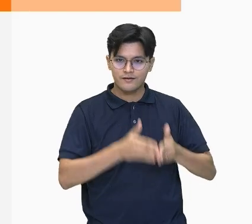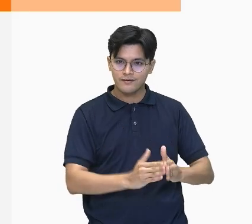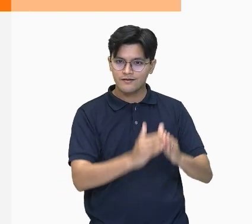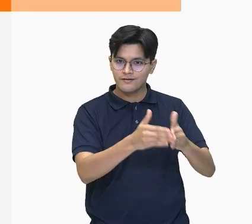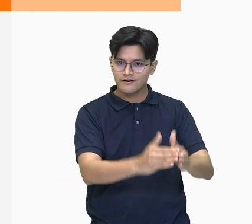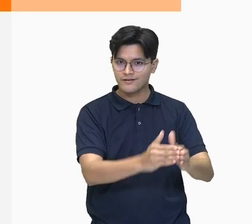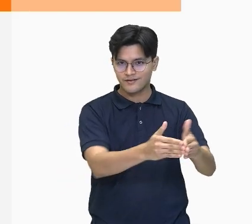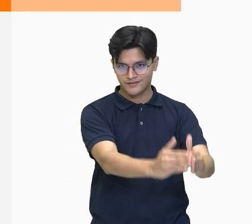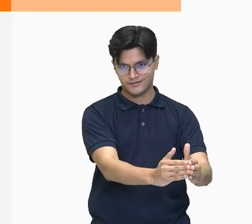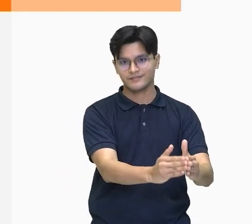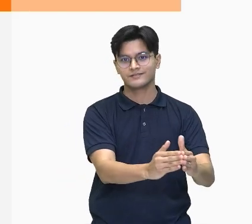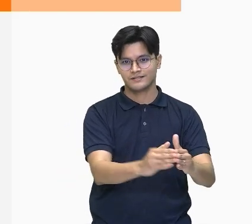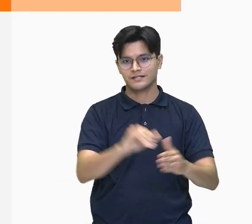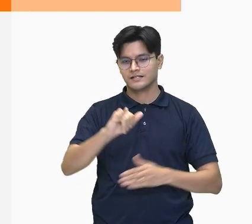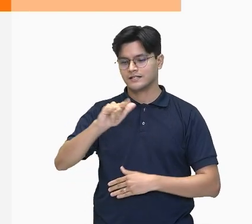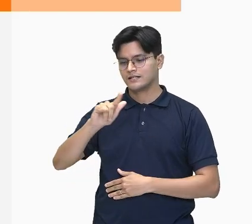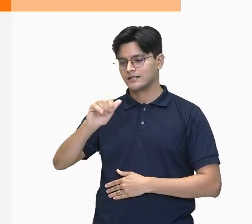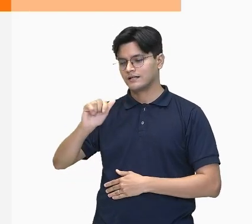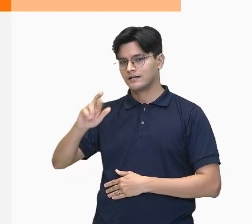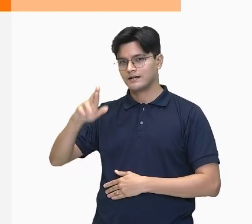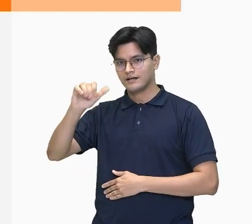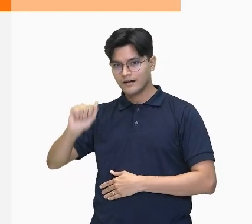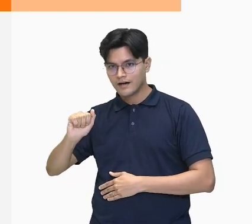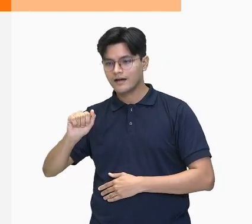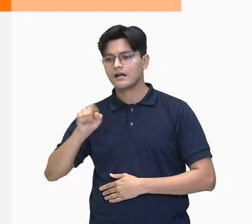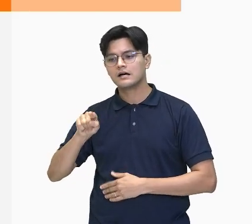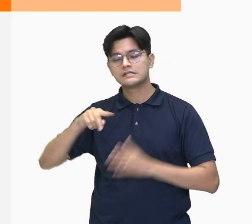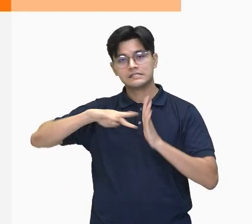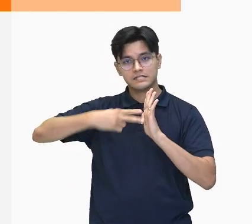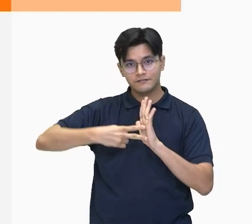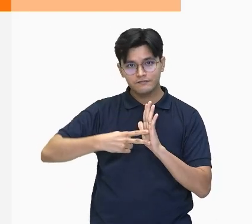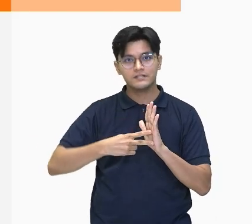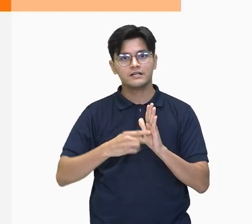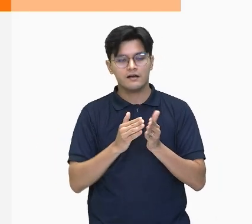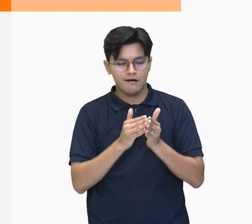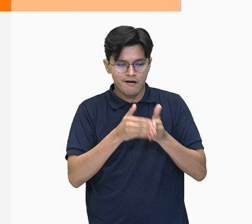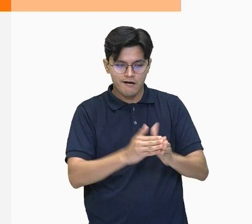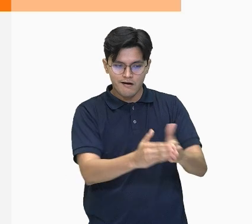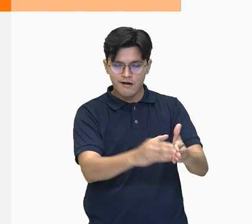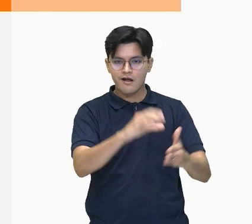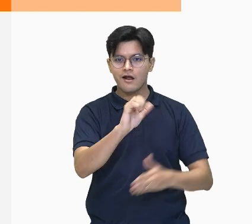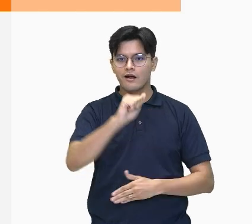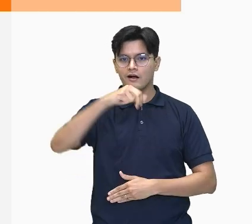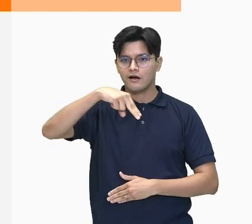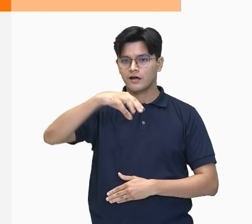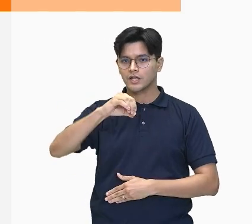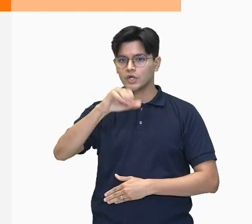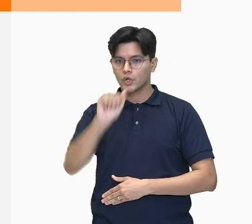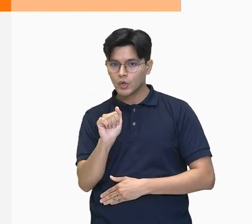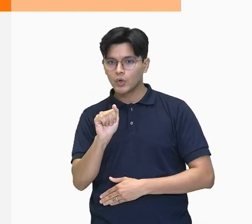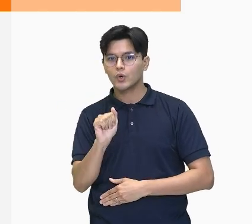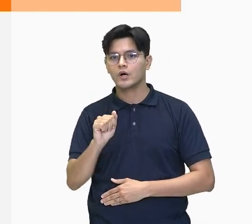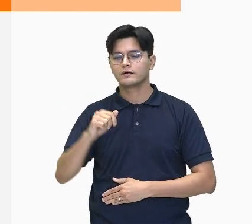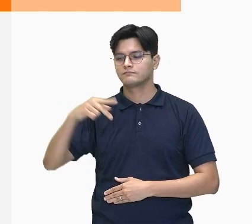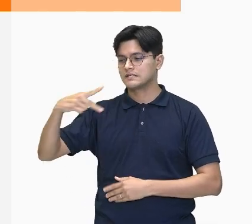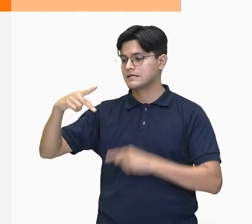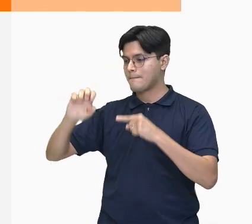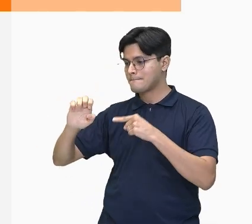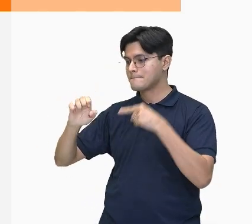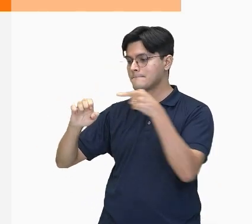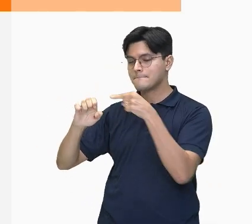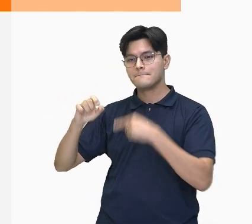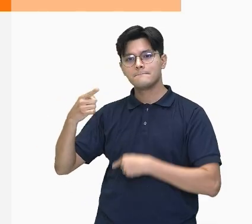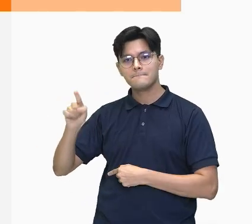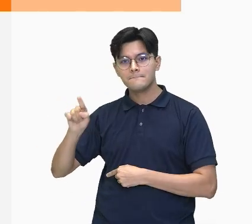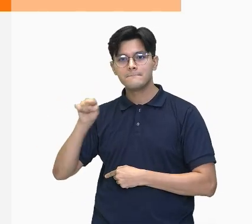caminho. Então, os igarapés da Amazônia são caminhos d'água, são pequenos cursos de água, são rios